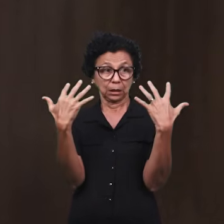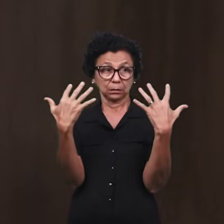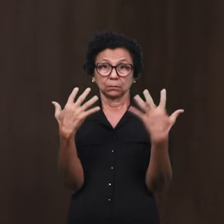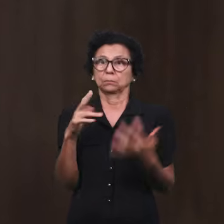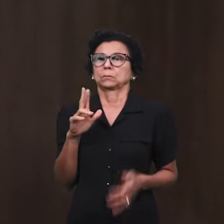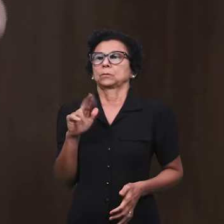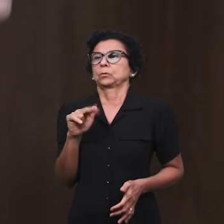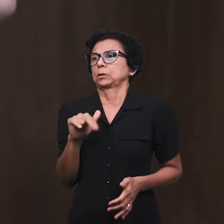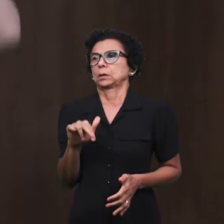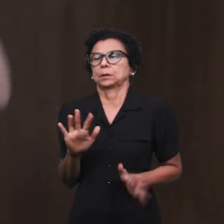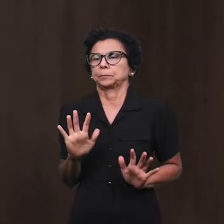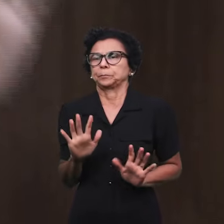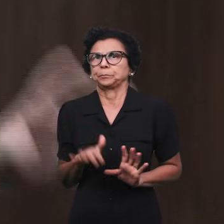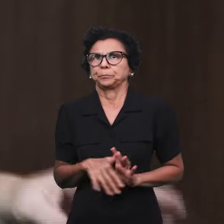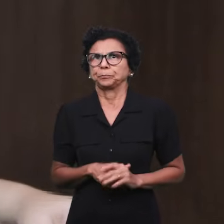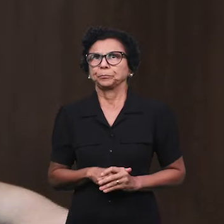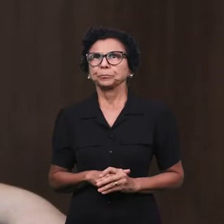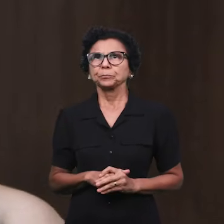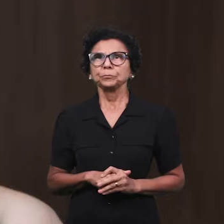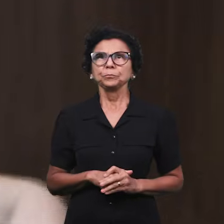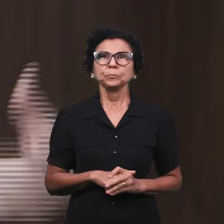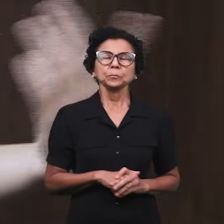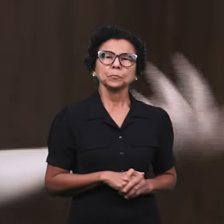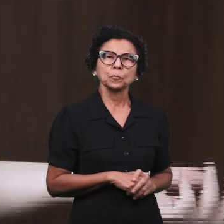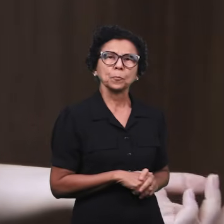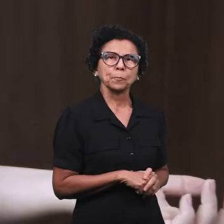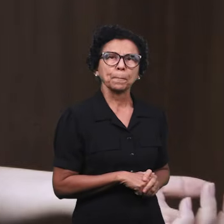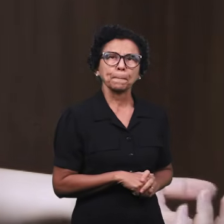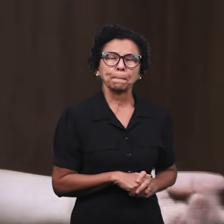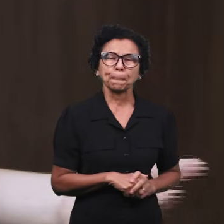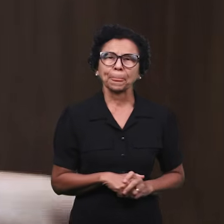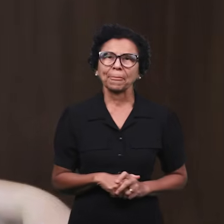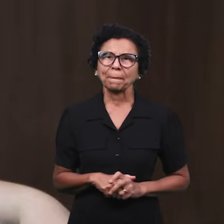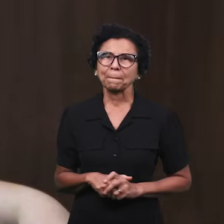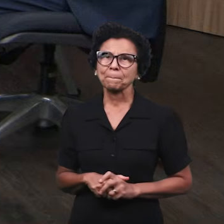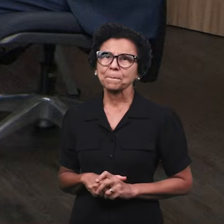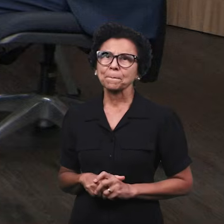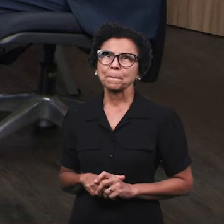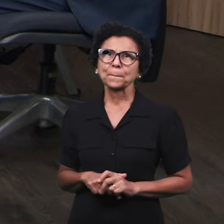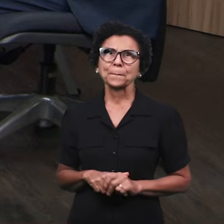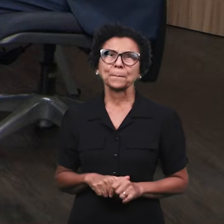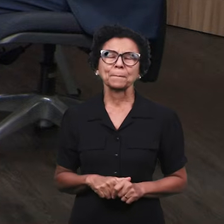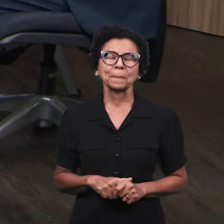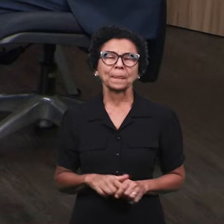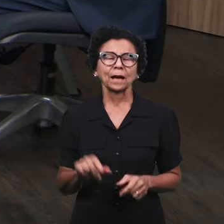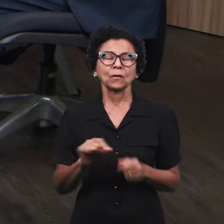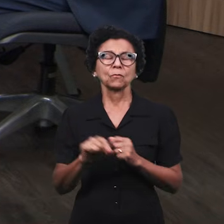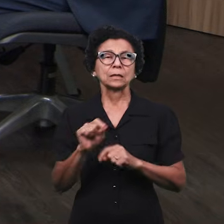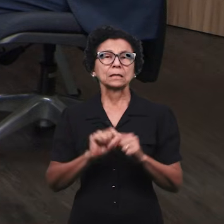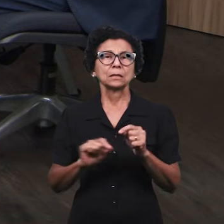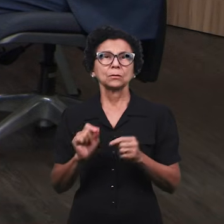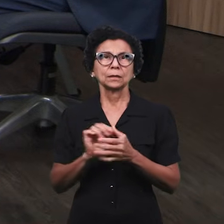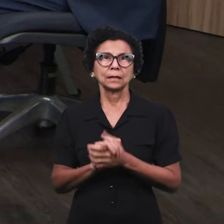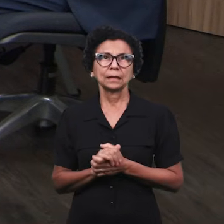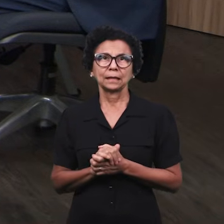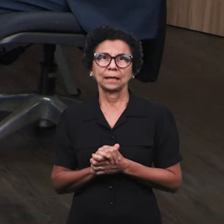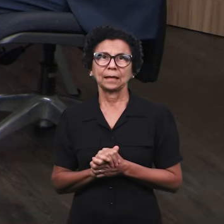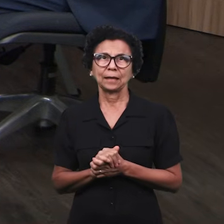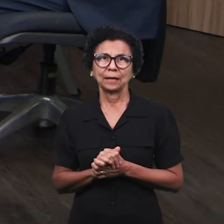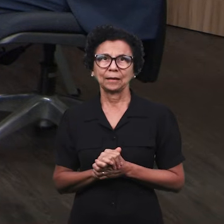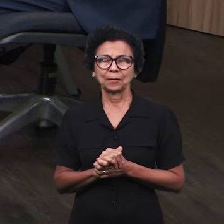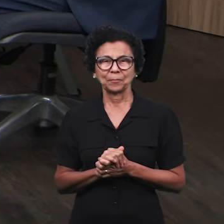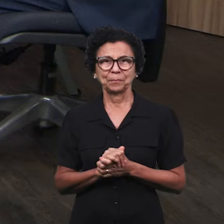comecei, fone de ouvido, na época não existia YouTube, né, com os canais. O que eu fazia? Eu perturbava os meninos